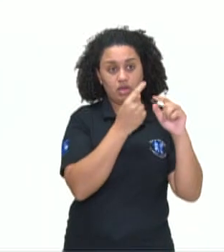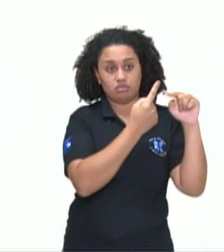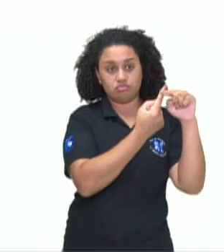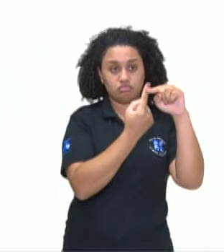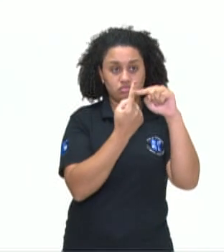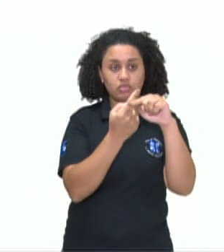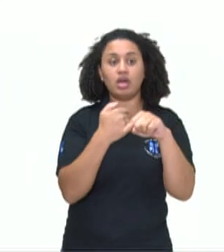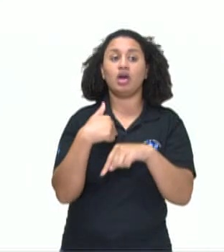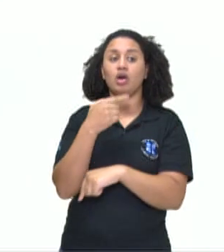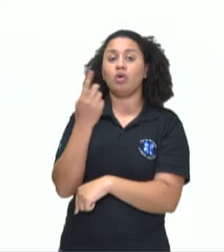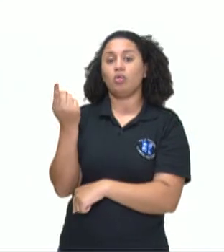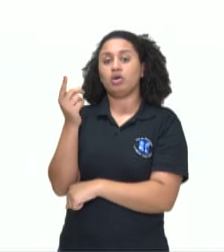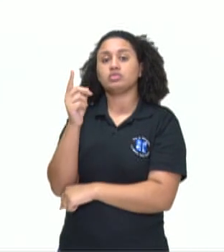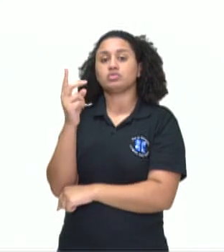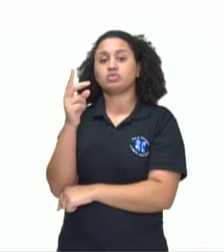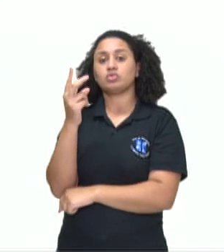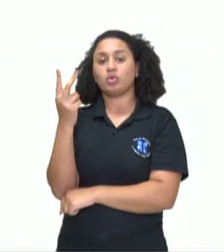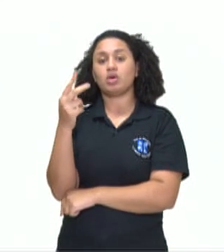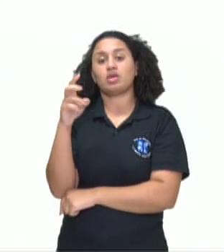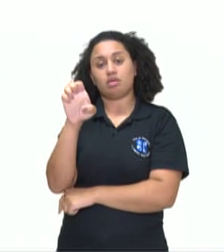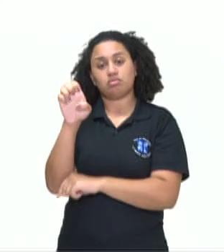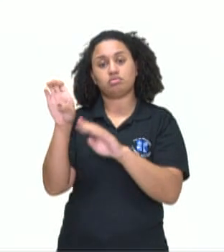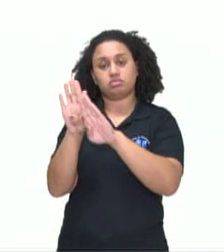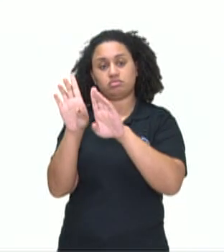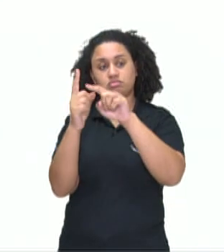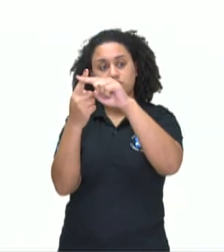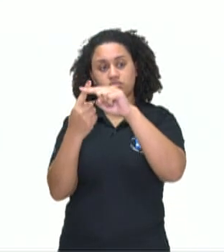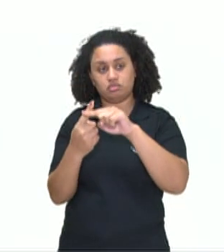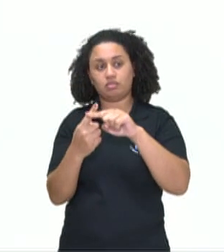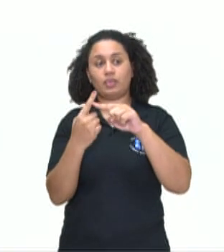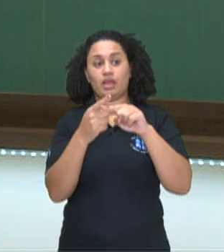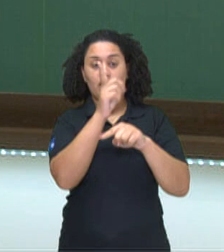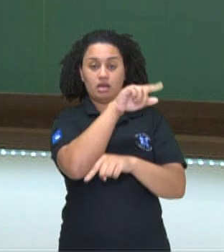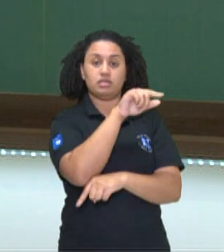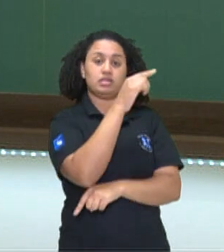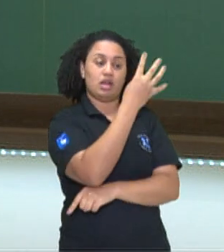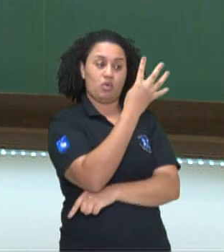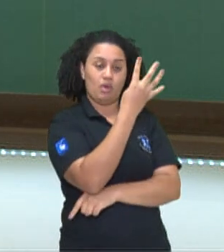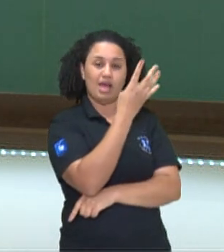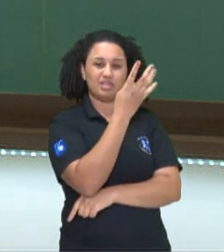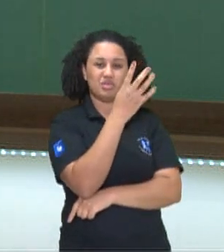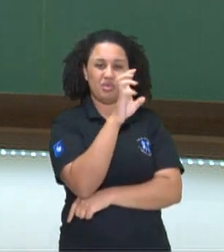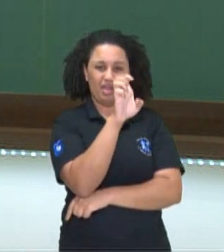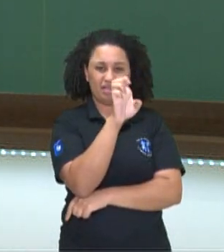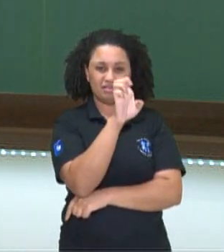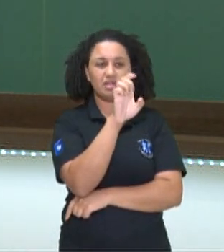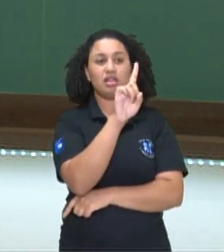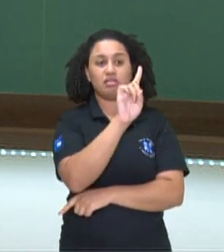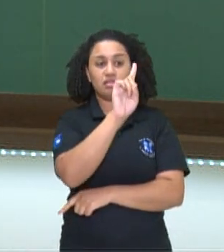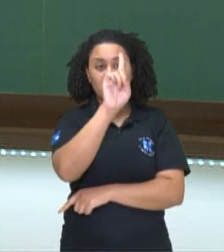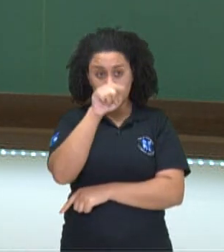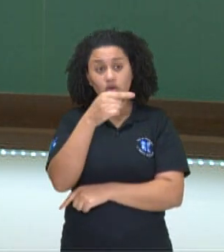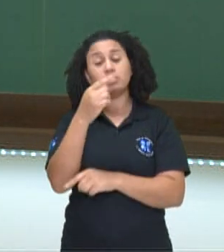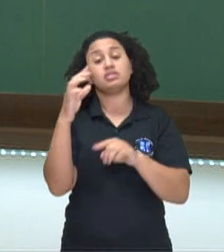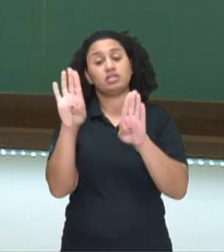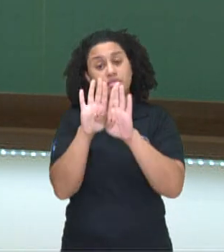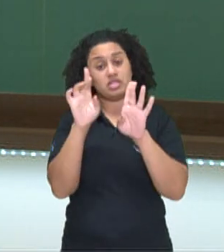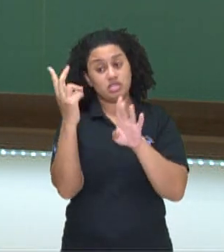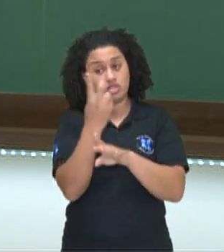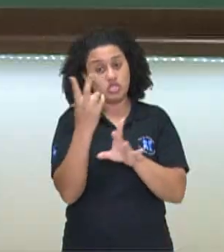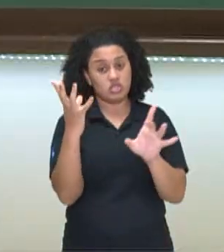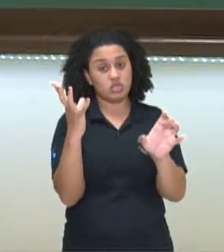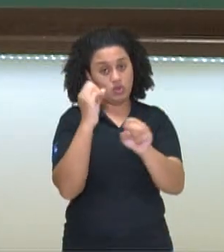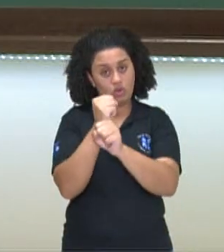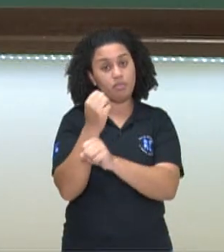segundo corpo no final. Ou seja, a carga elétrica antes, que era 4E, o total, no final continua sendo